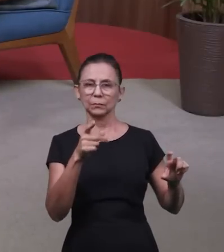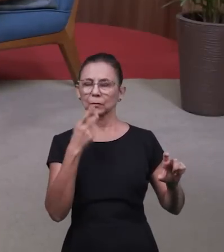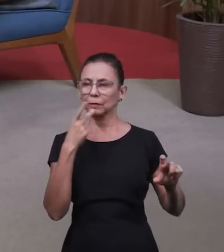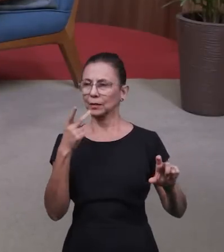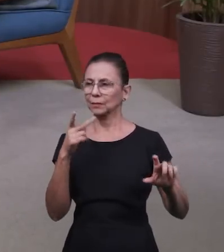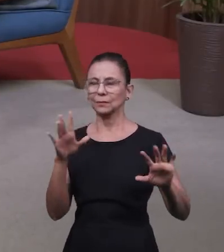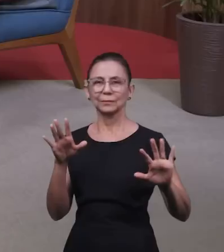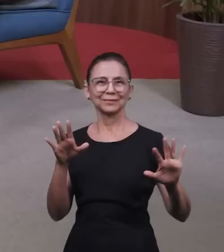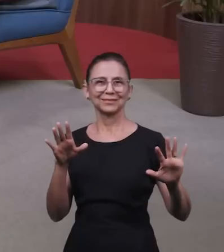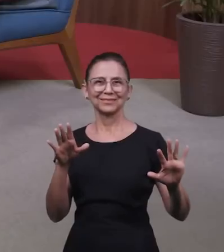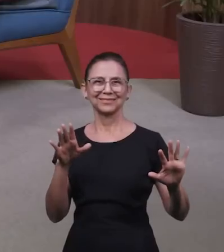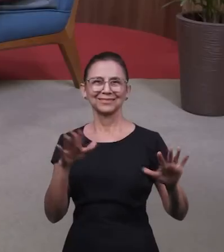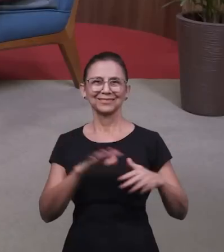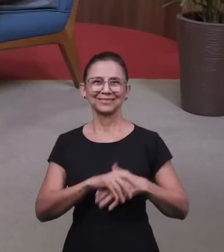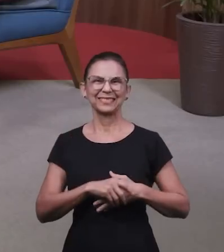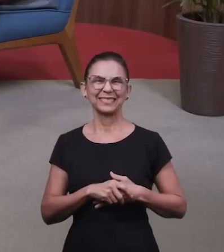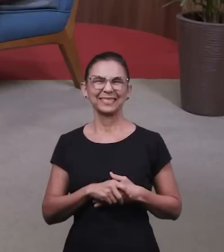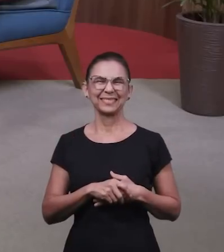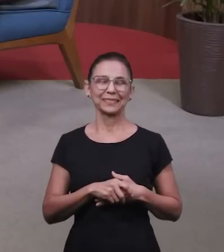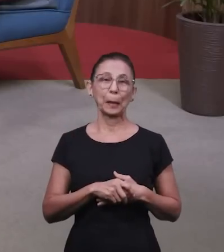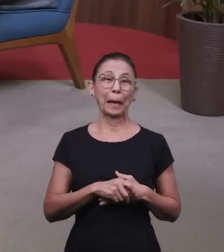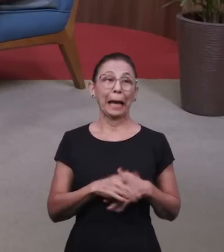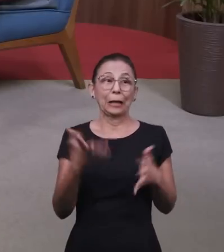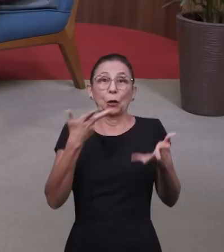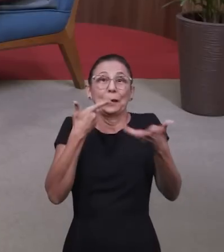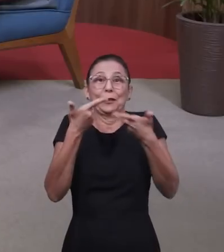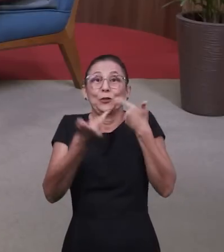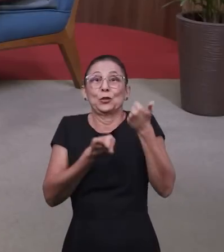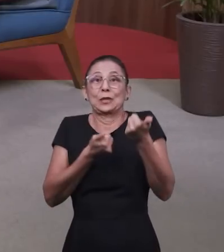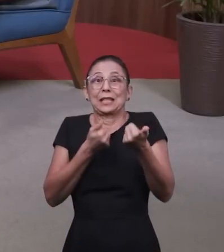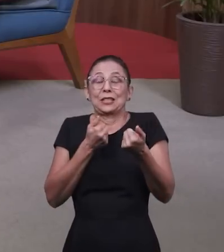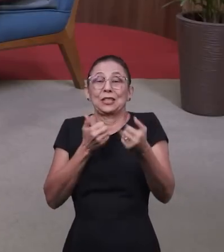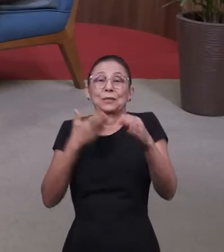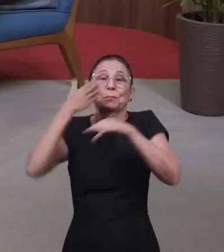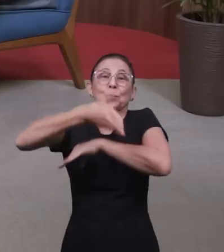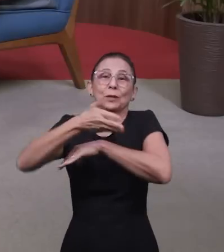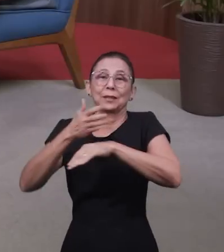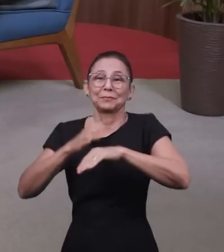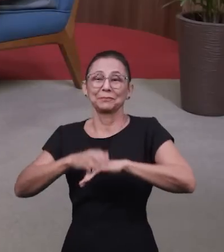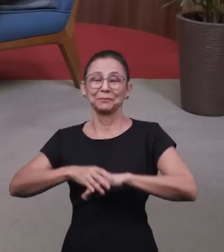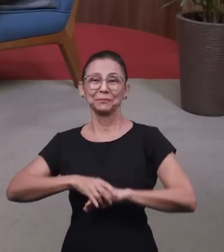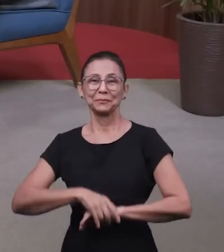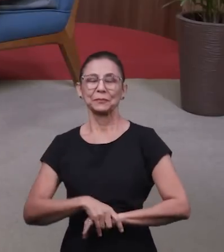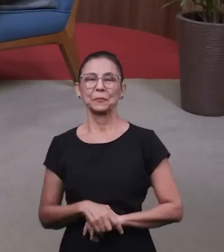eu volto. É porque é tão maravilhoso isso que a gente quer falar.